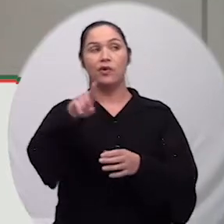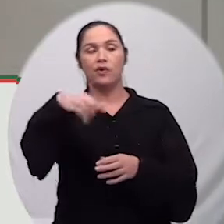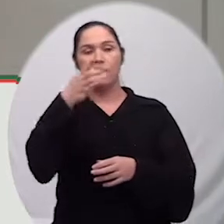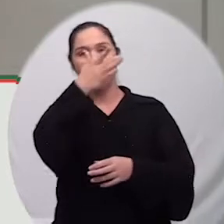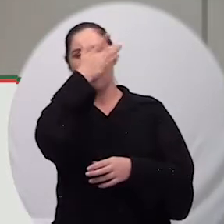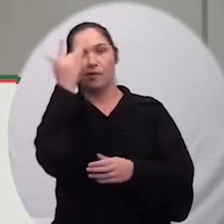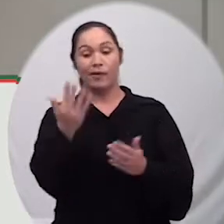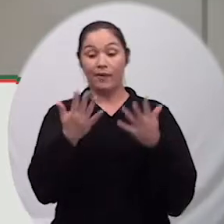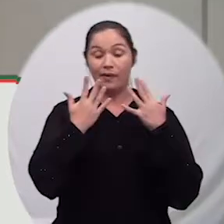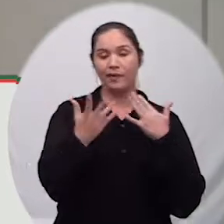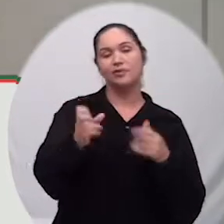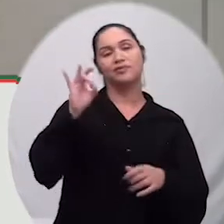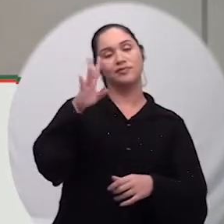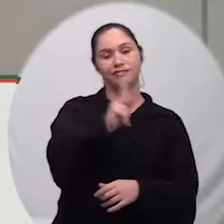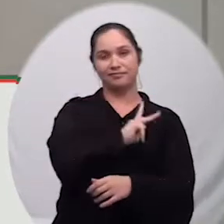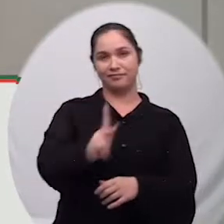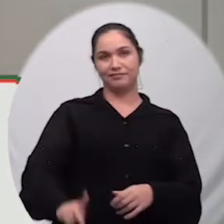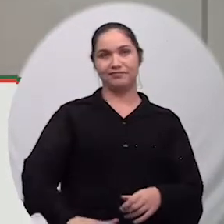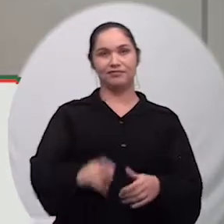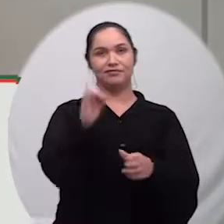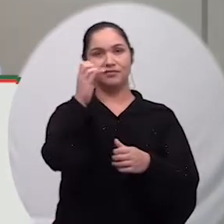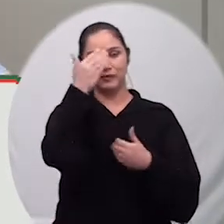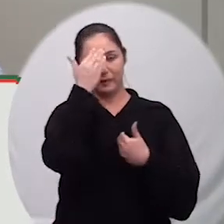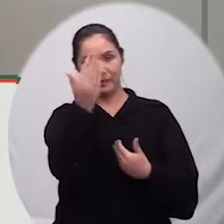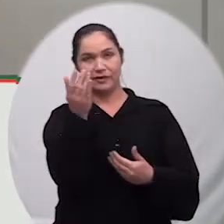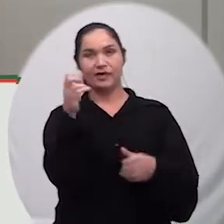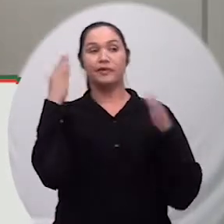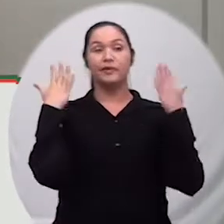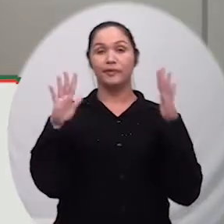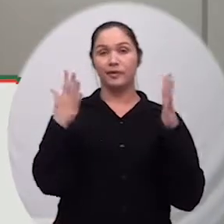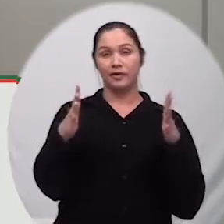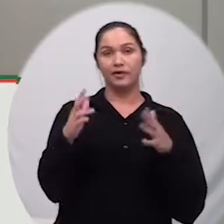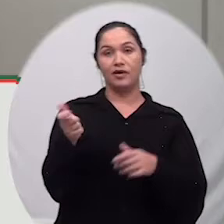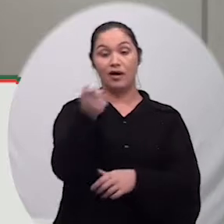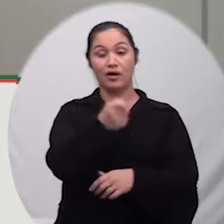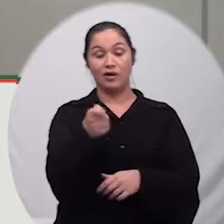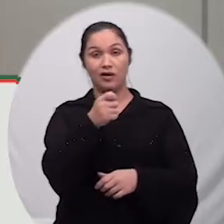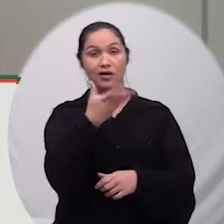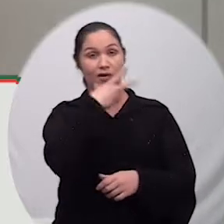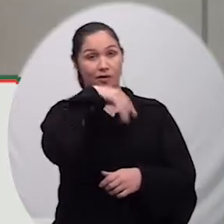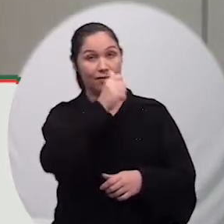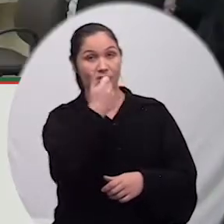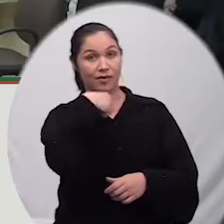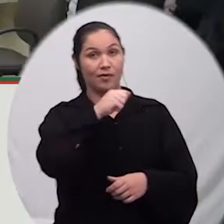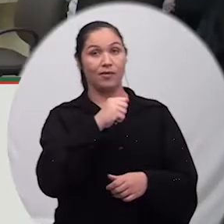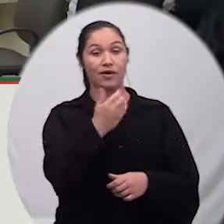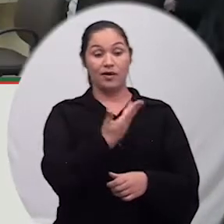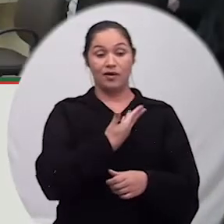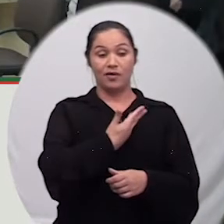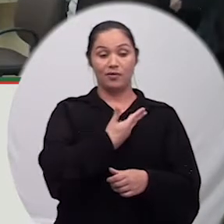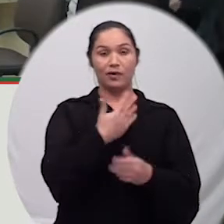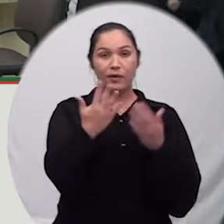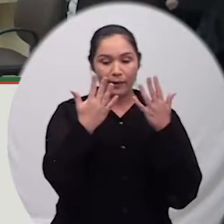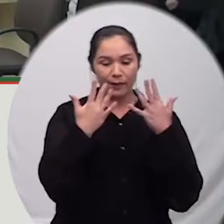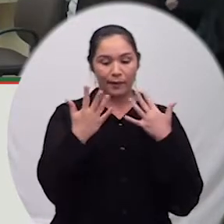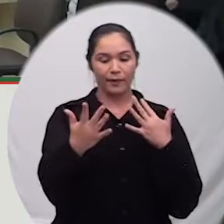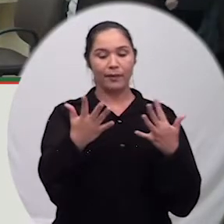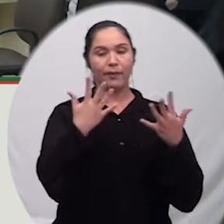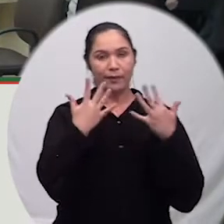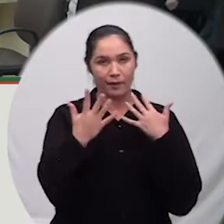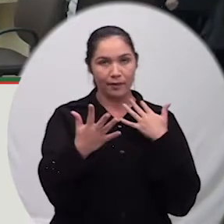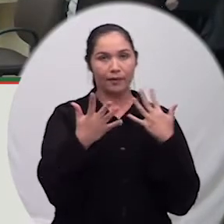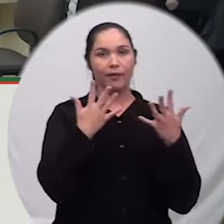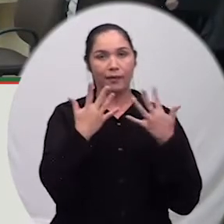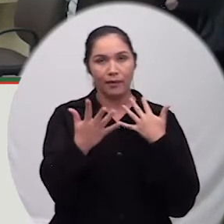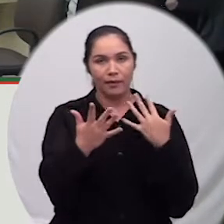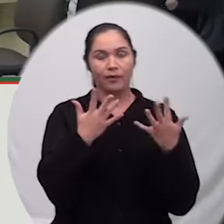muito interessante. É isso, senhor presidente. Muito obrigado. E parabéns à Associação de Pais e Amigos dos Autistas. Vai lá, vereador Dailton